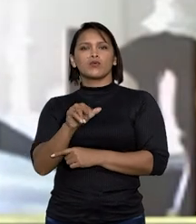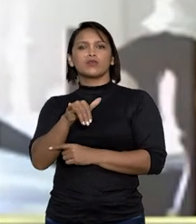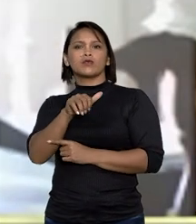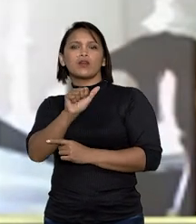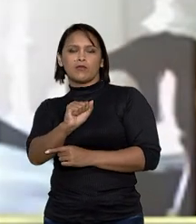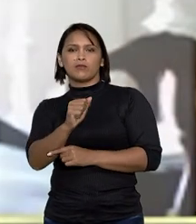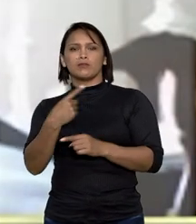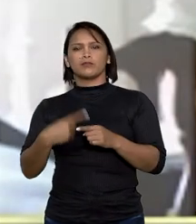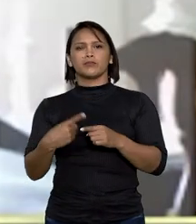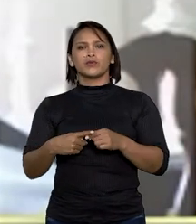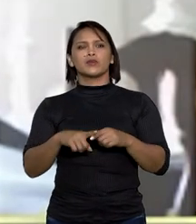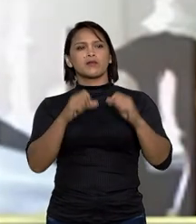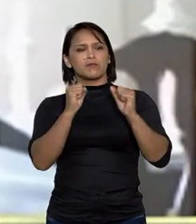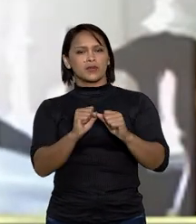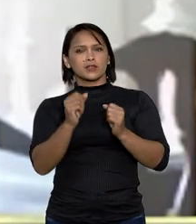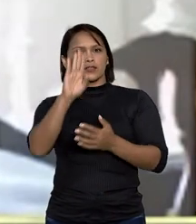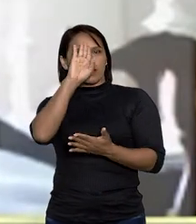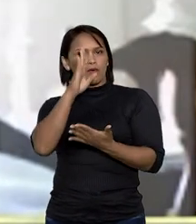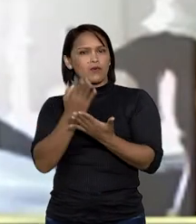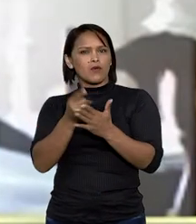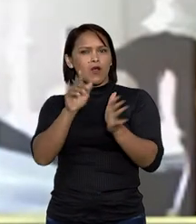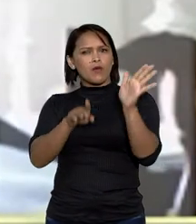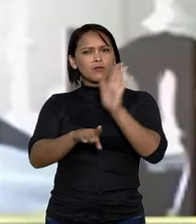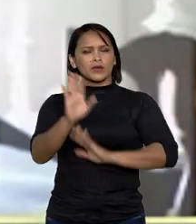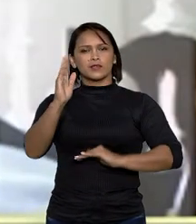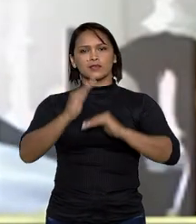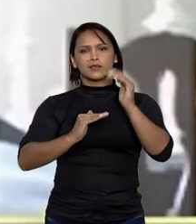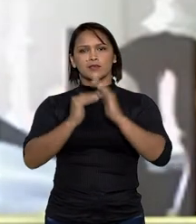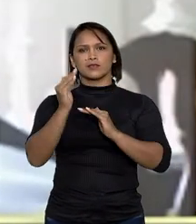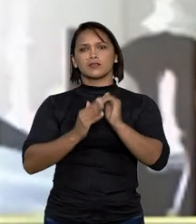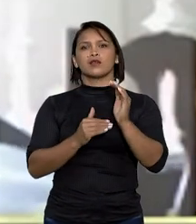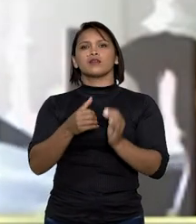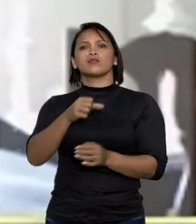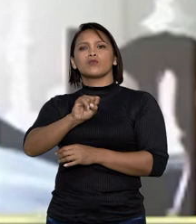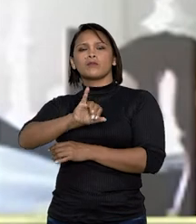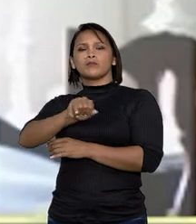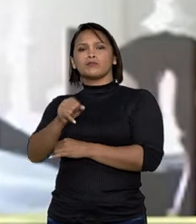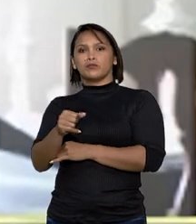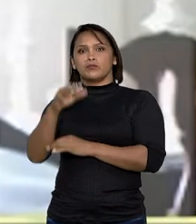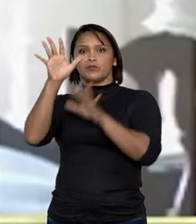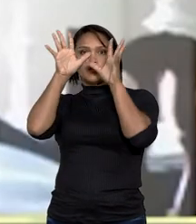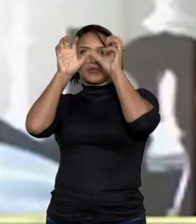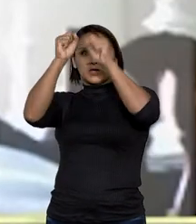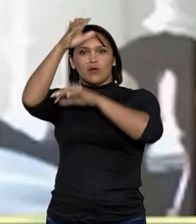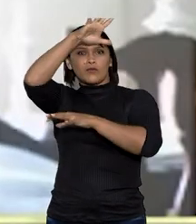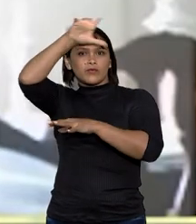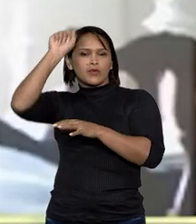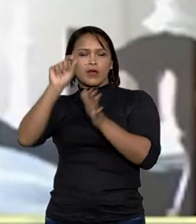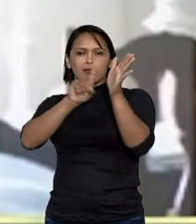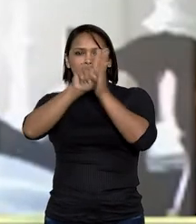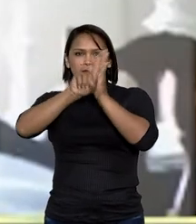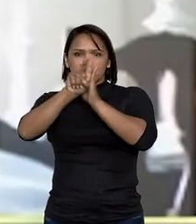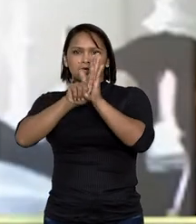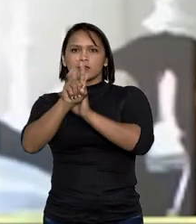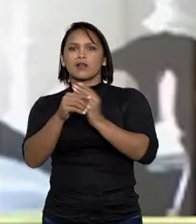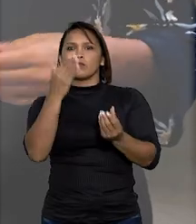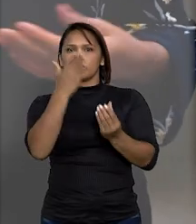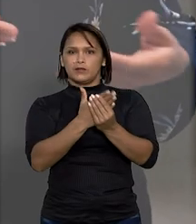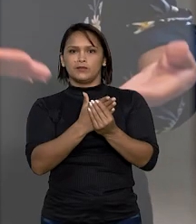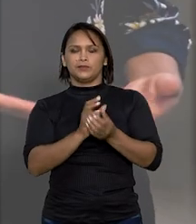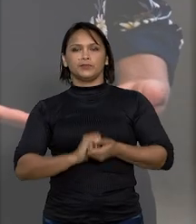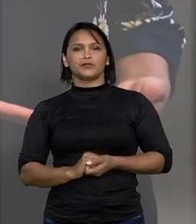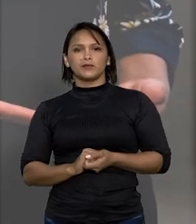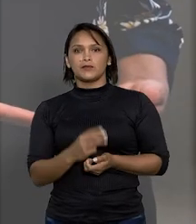razão pela qual deve ser reconhecida a competência do tribunal de justiça do Amazonas para apreciação do caso